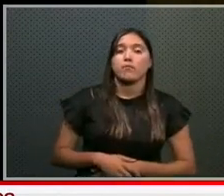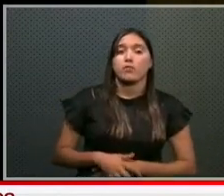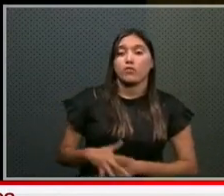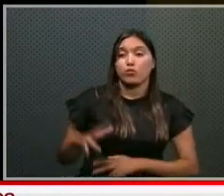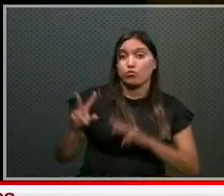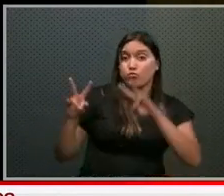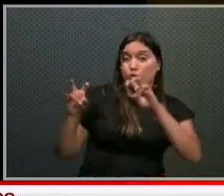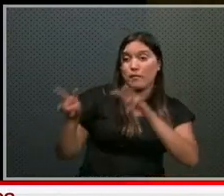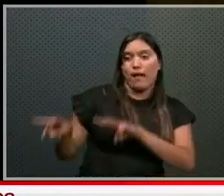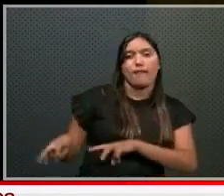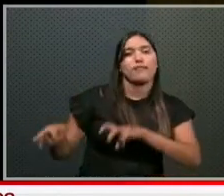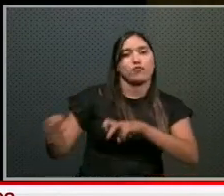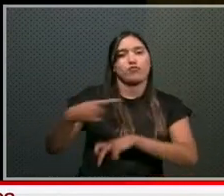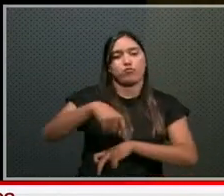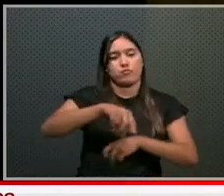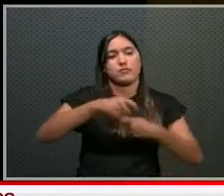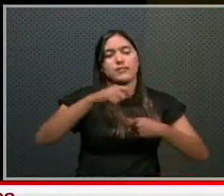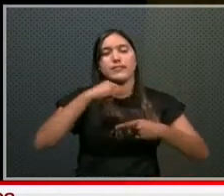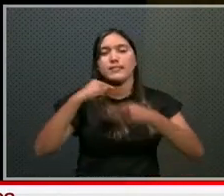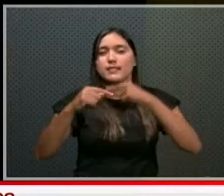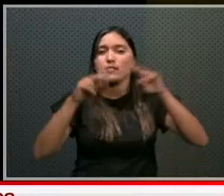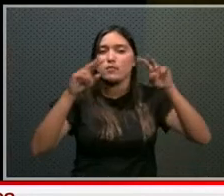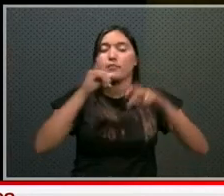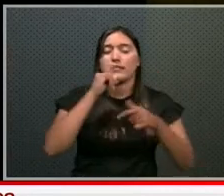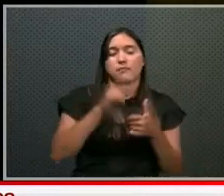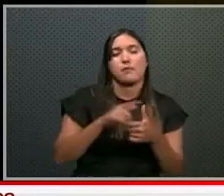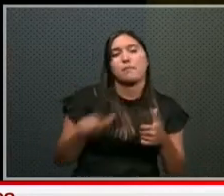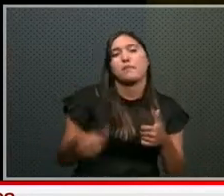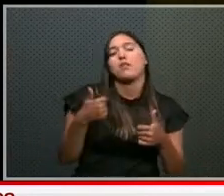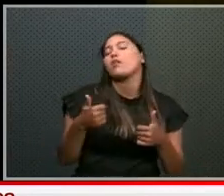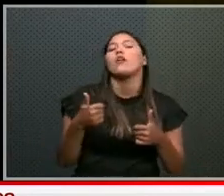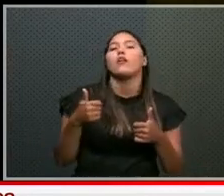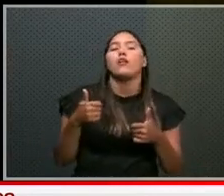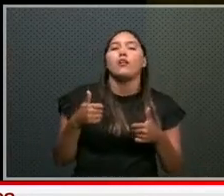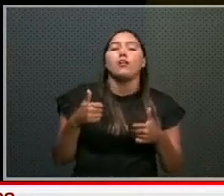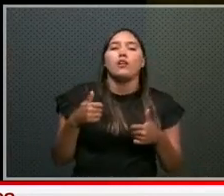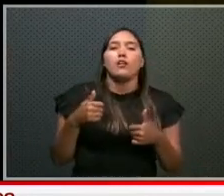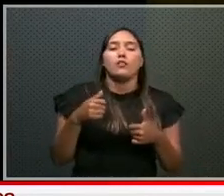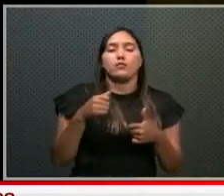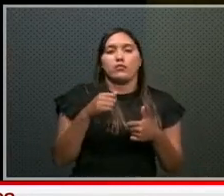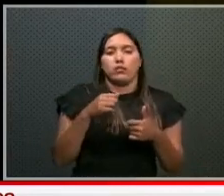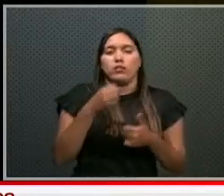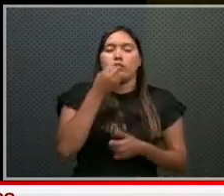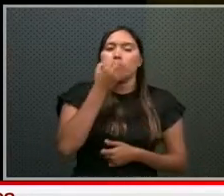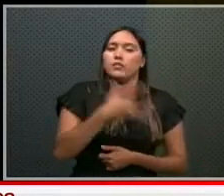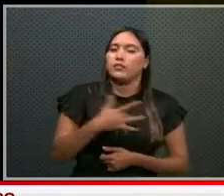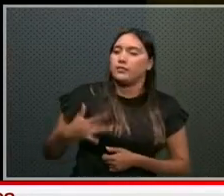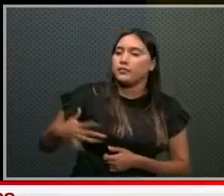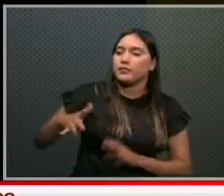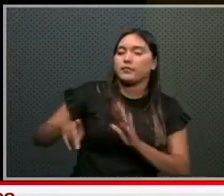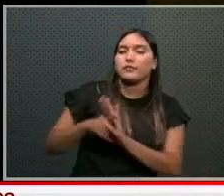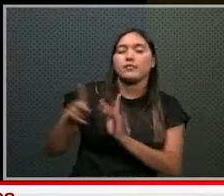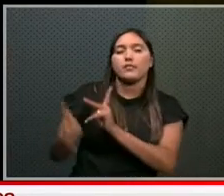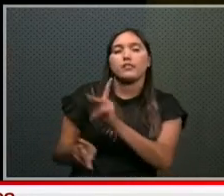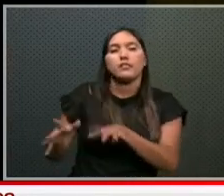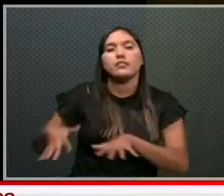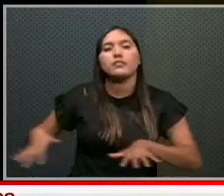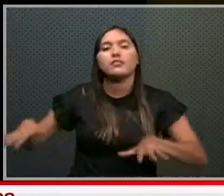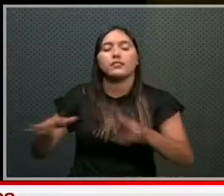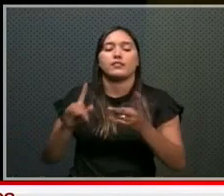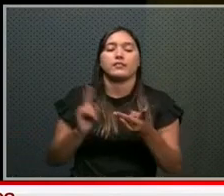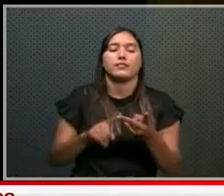ligadas a agricultura posso destacar a melhoria das condições de bem-estar das pequenas Produções e populações